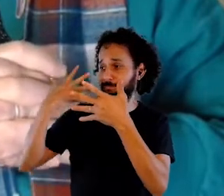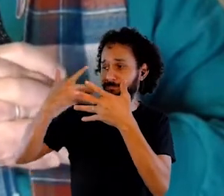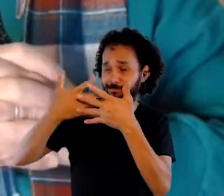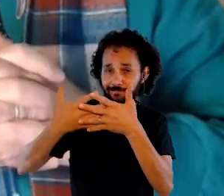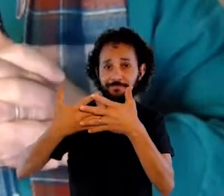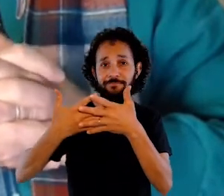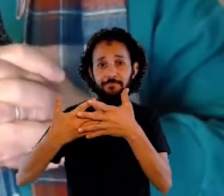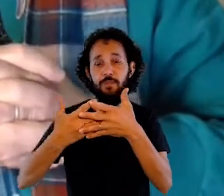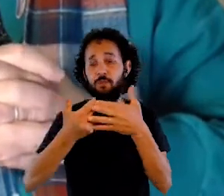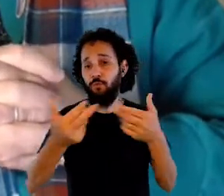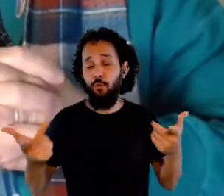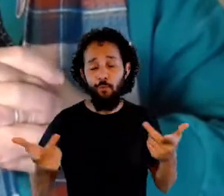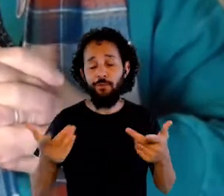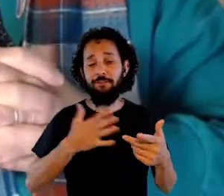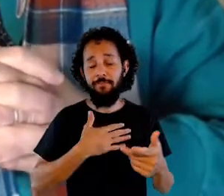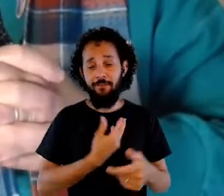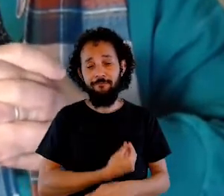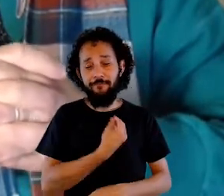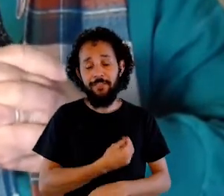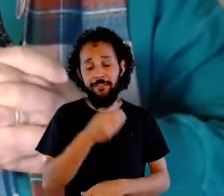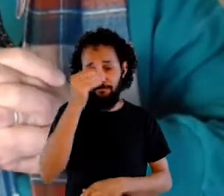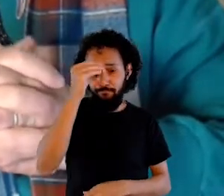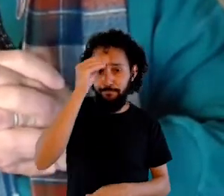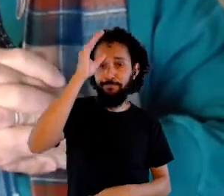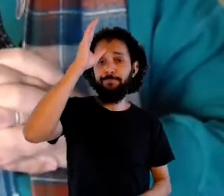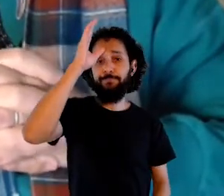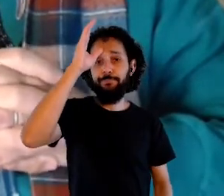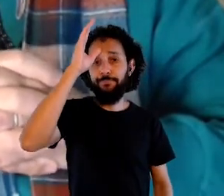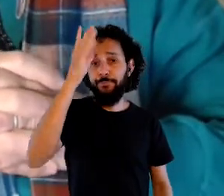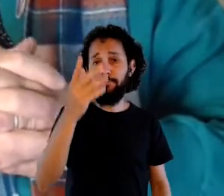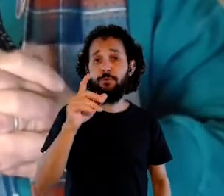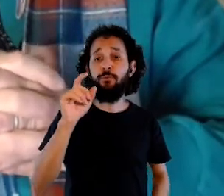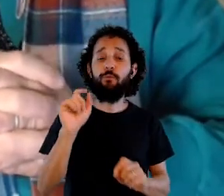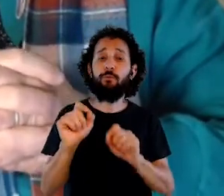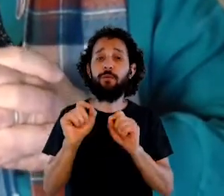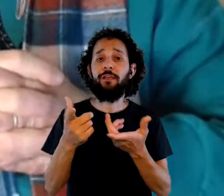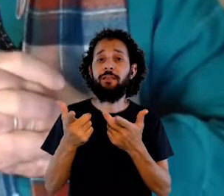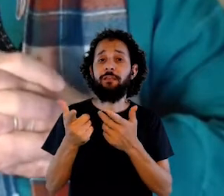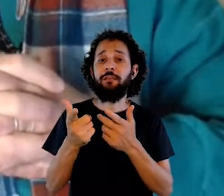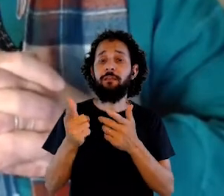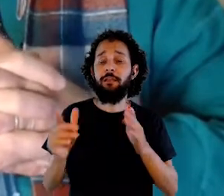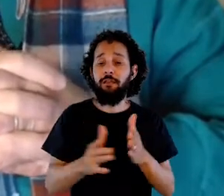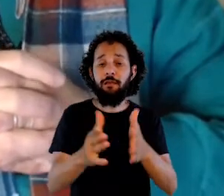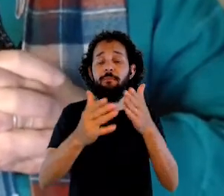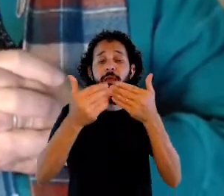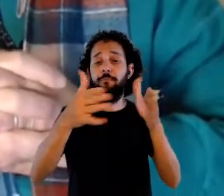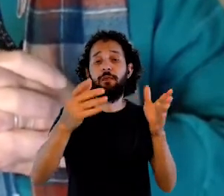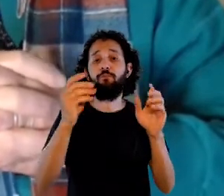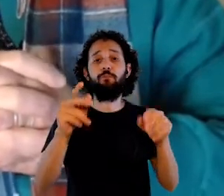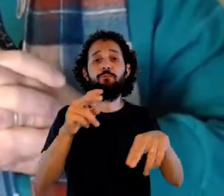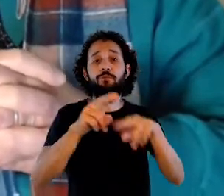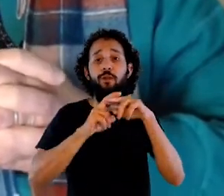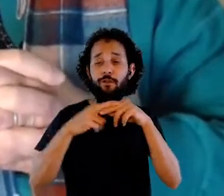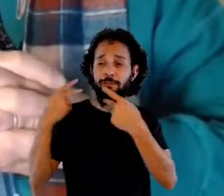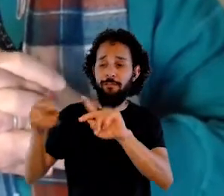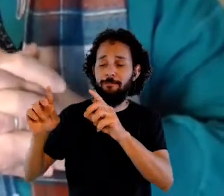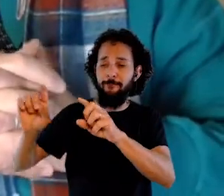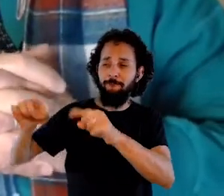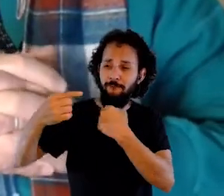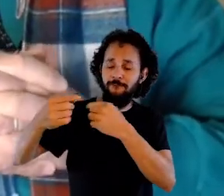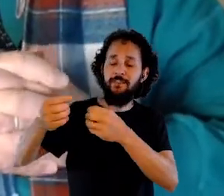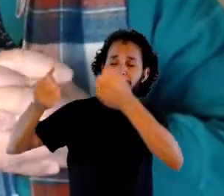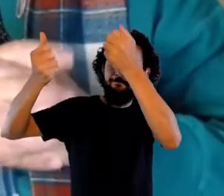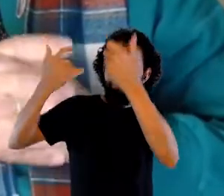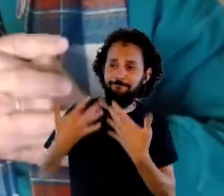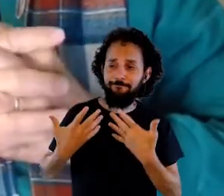de autoconhecimento muitos caminhos foram abertos pelas provocações, pelo estudo que ele faz,